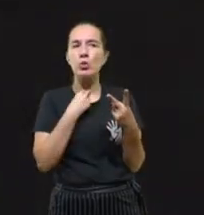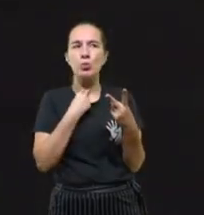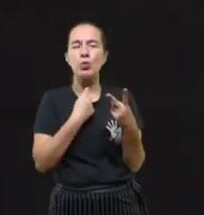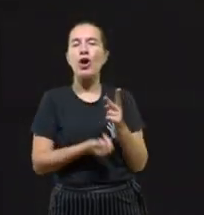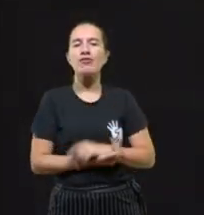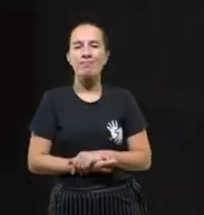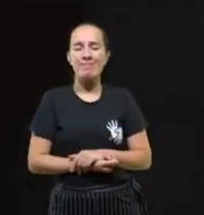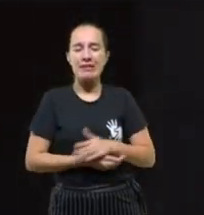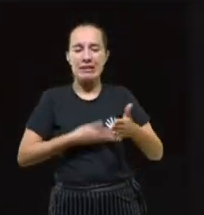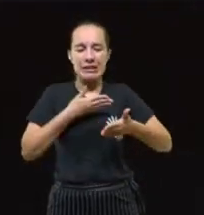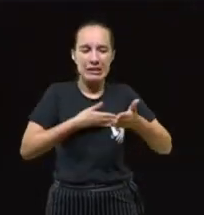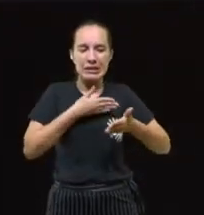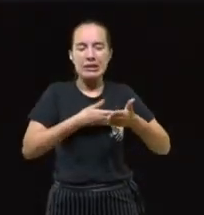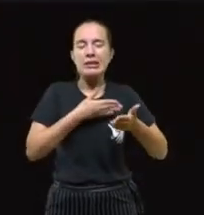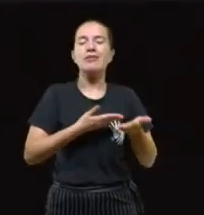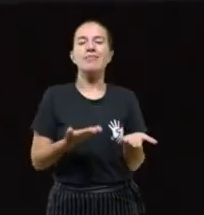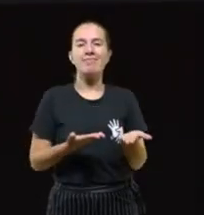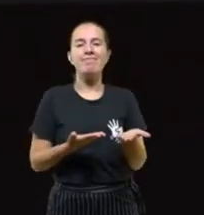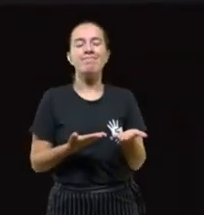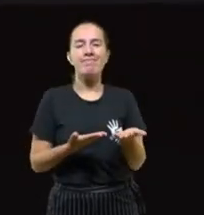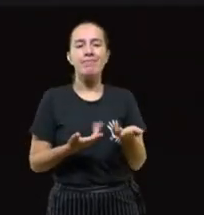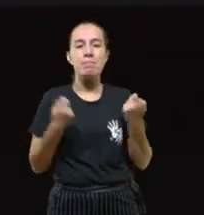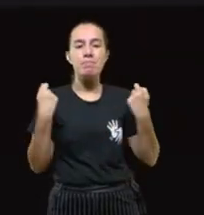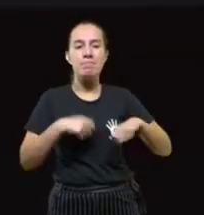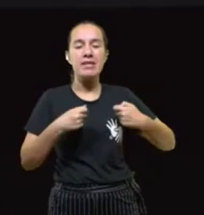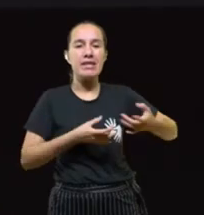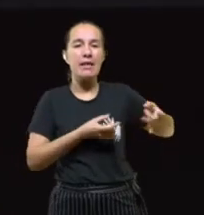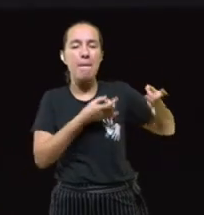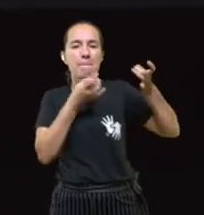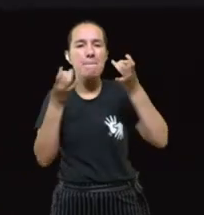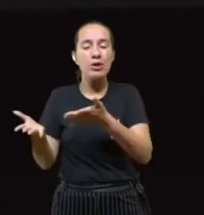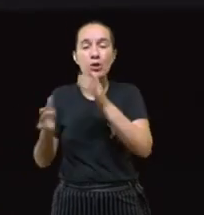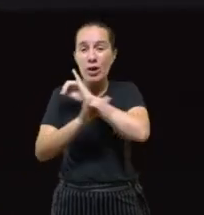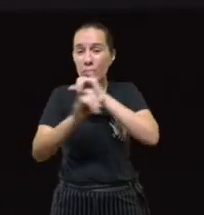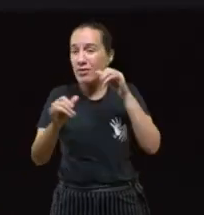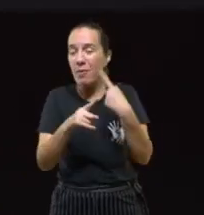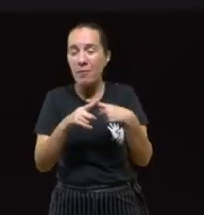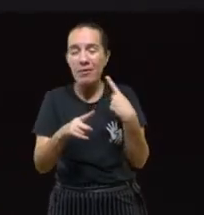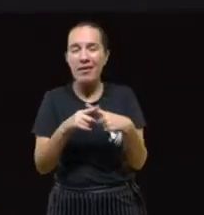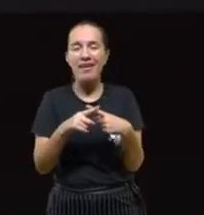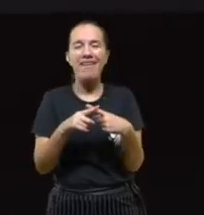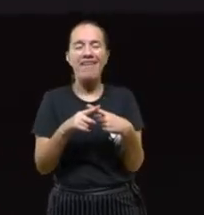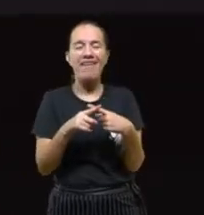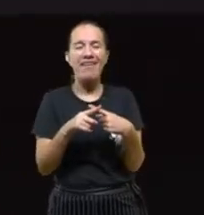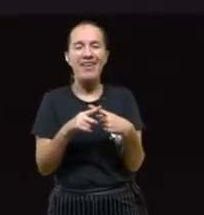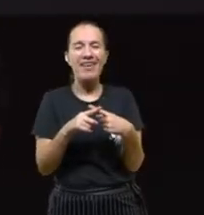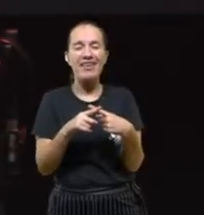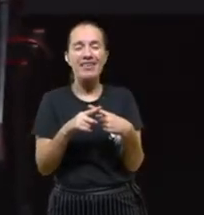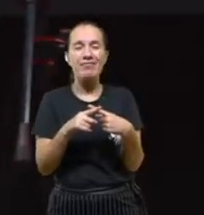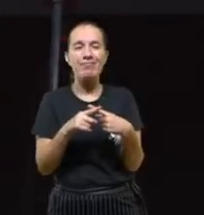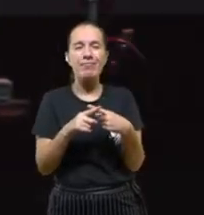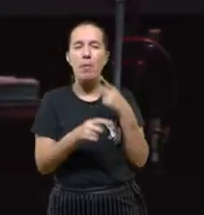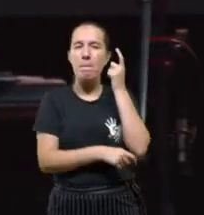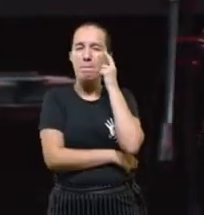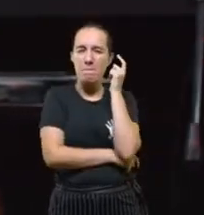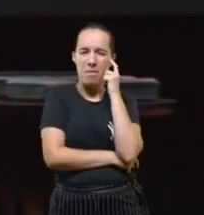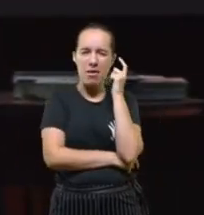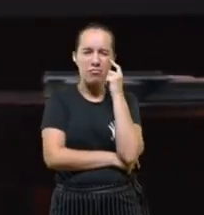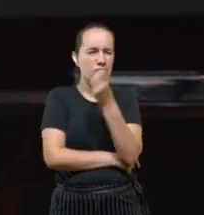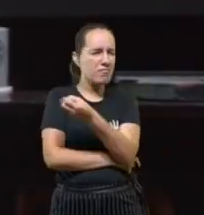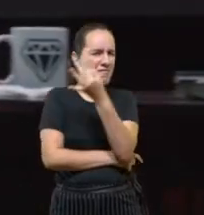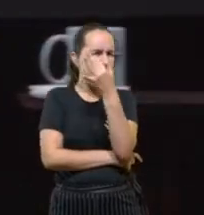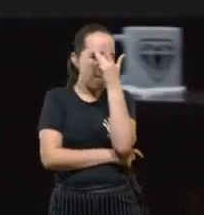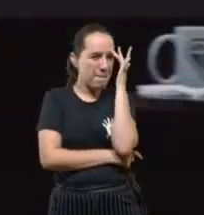isso junto. E eu estou dizendo isso porque eu acho que muitos